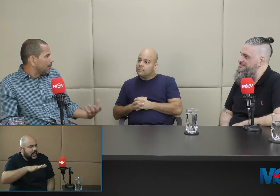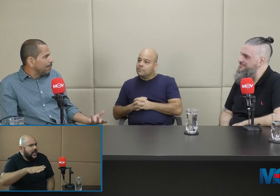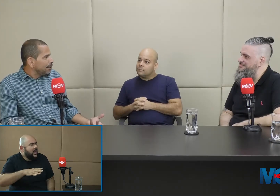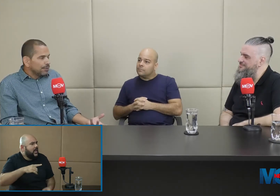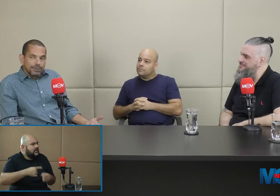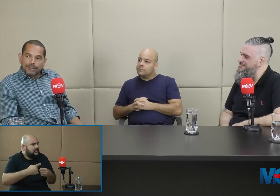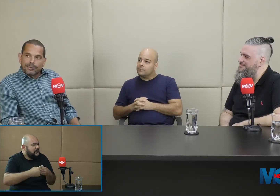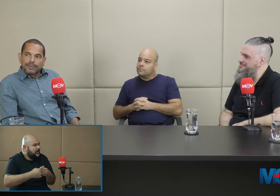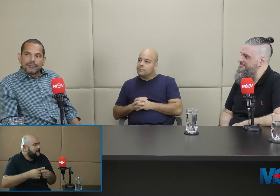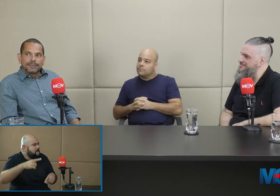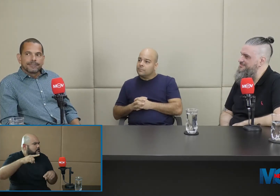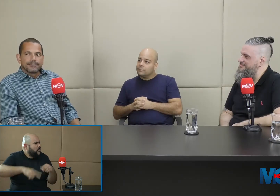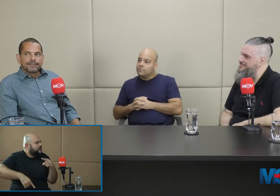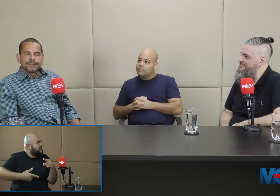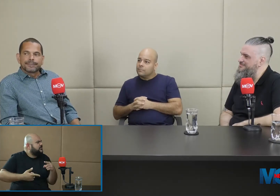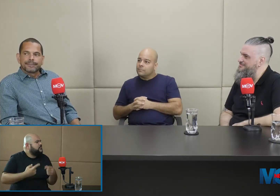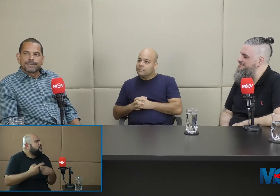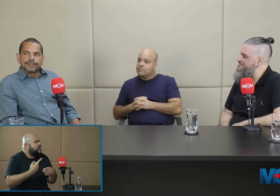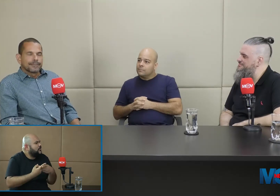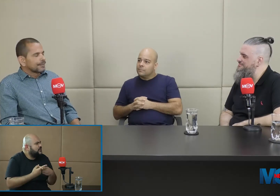Era proibido?